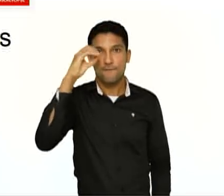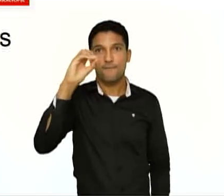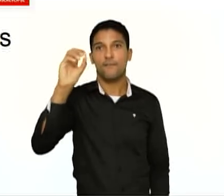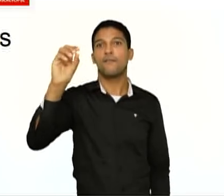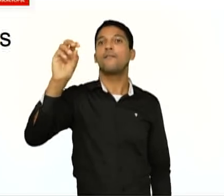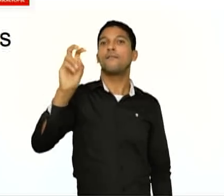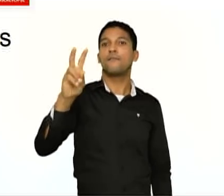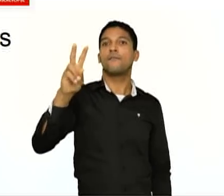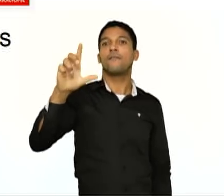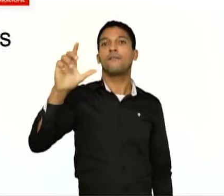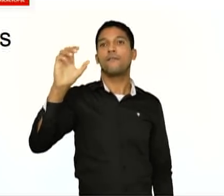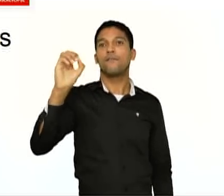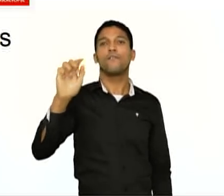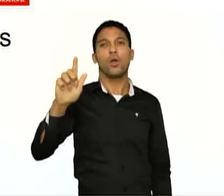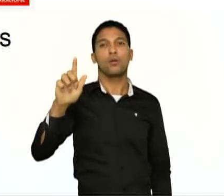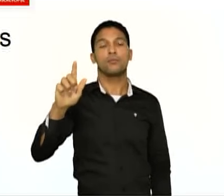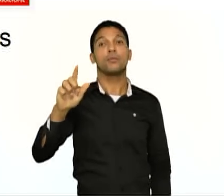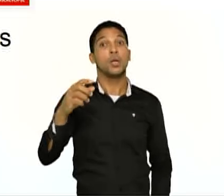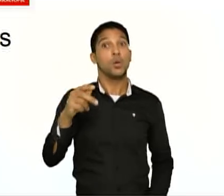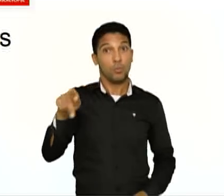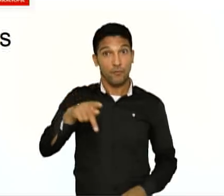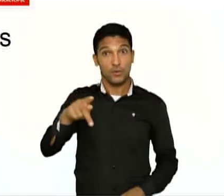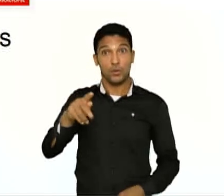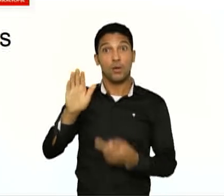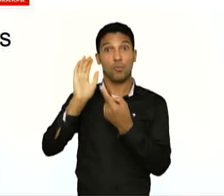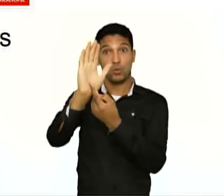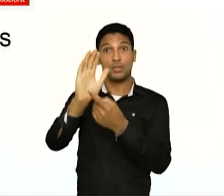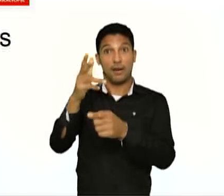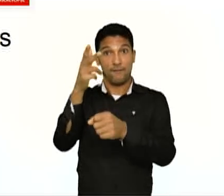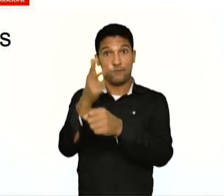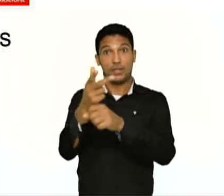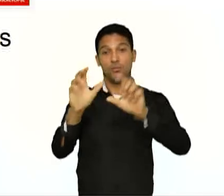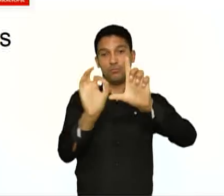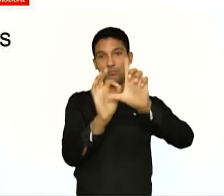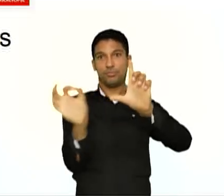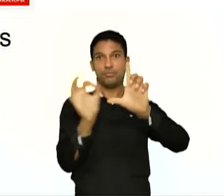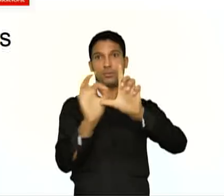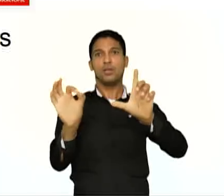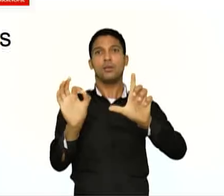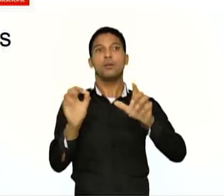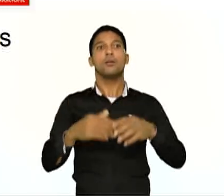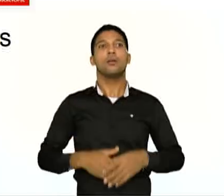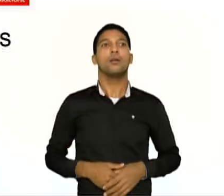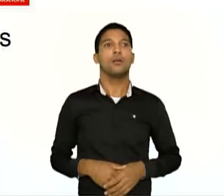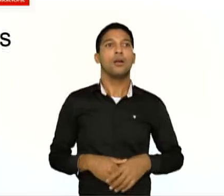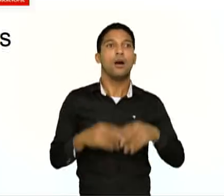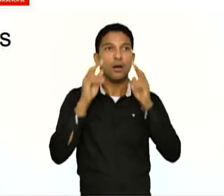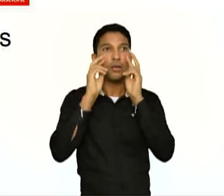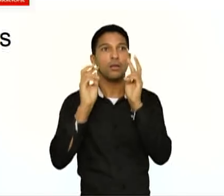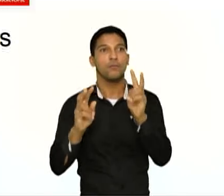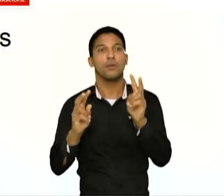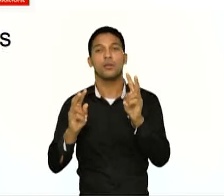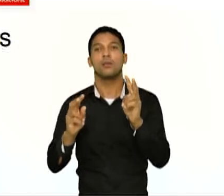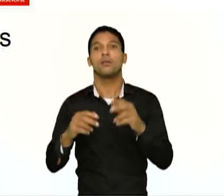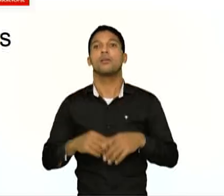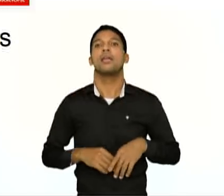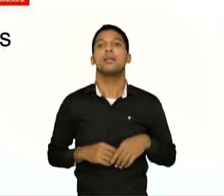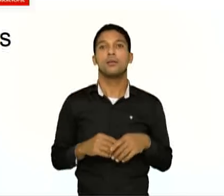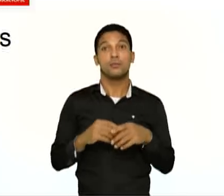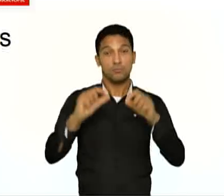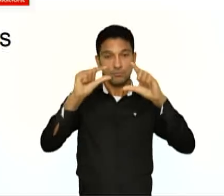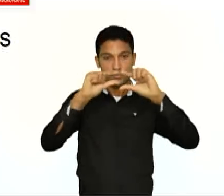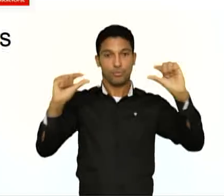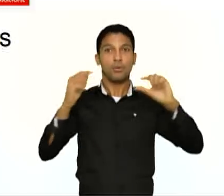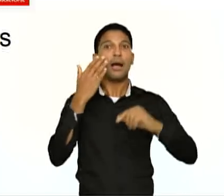vocês na aula de hoje, né, cujo título é Minha Defesa de TCC biomedicina, né? Então a gente tem